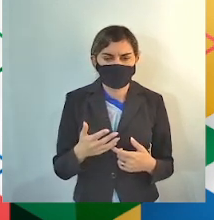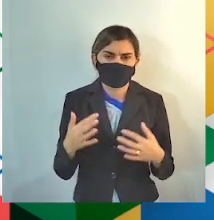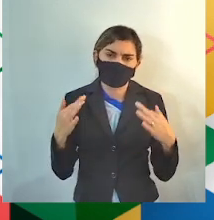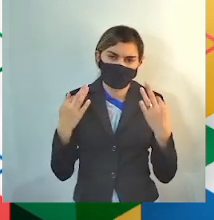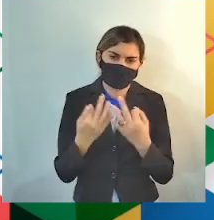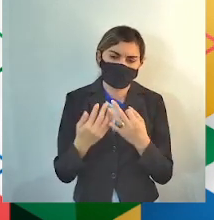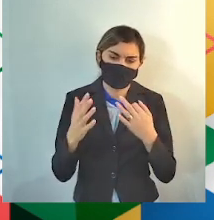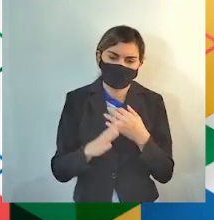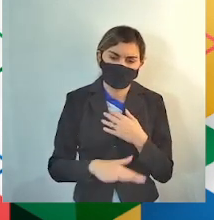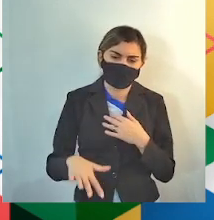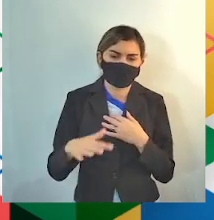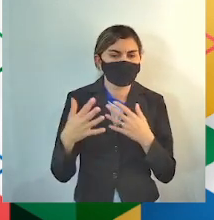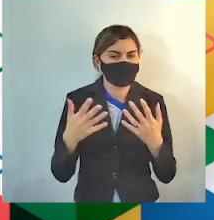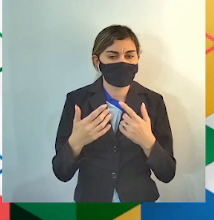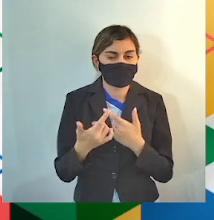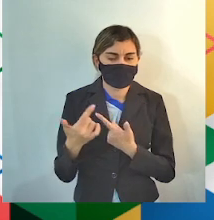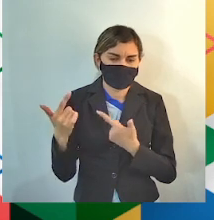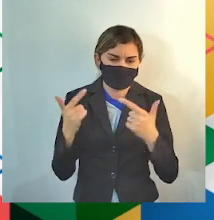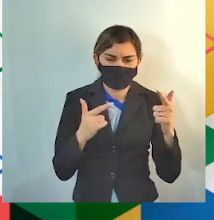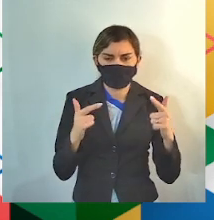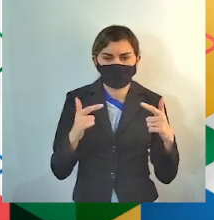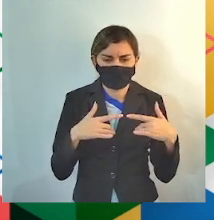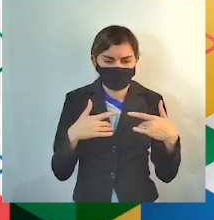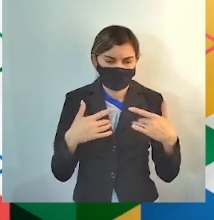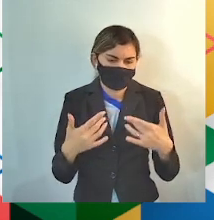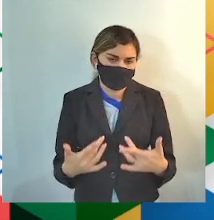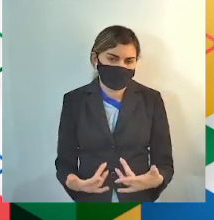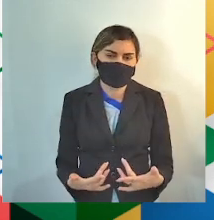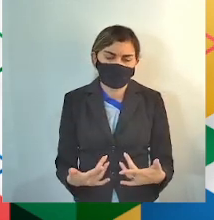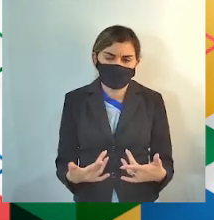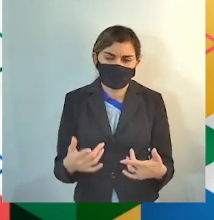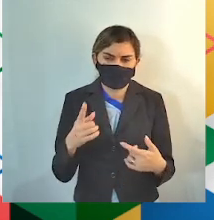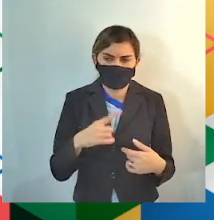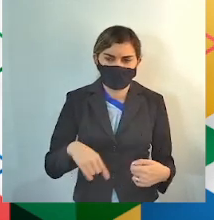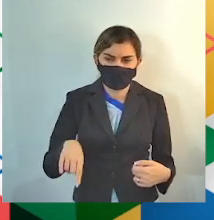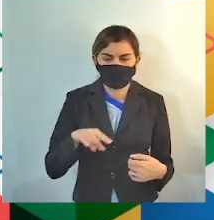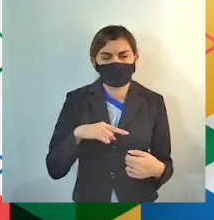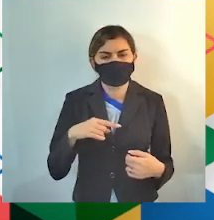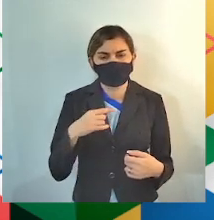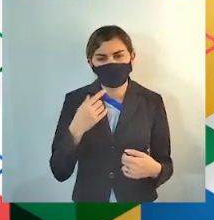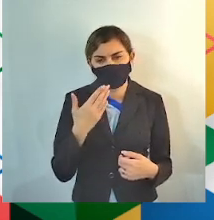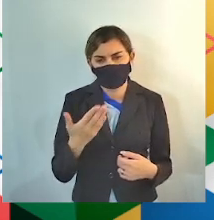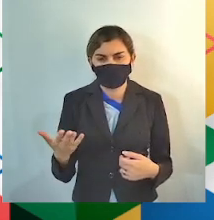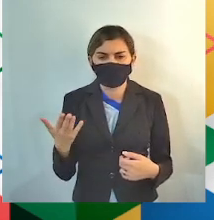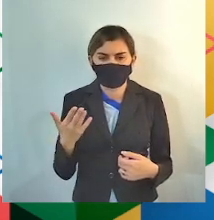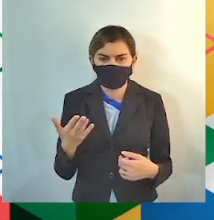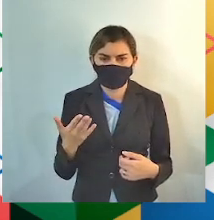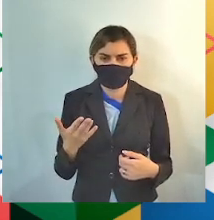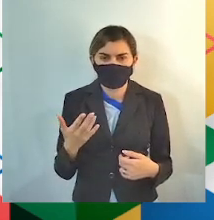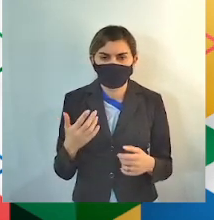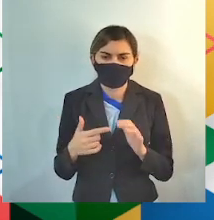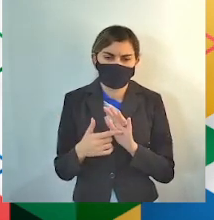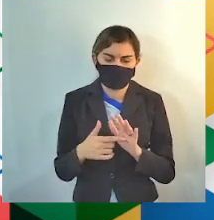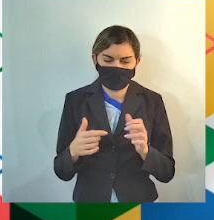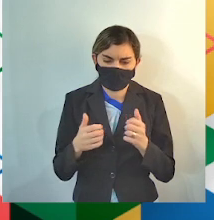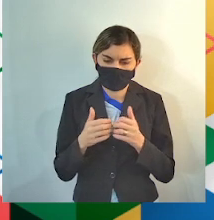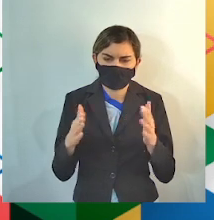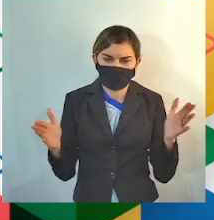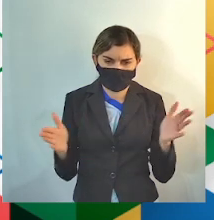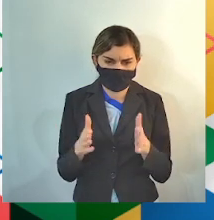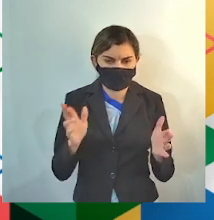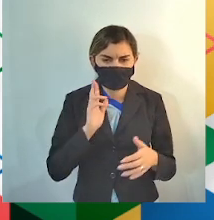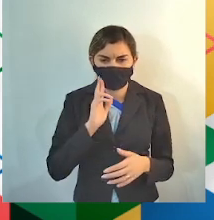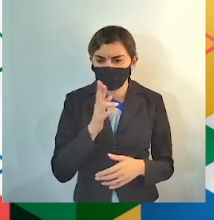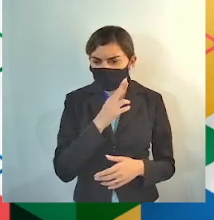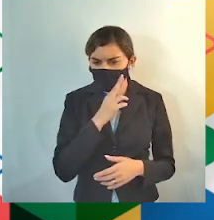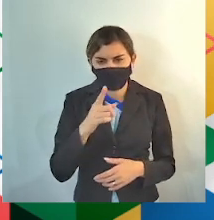si, né, queiram tomar outros rumos, né, queiram abrir um small restaurant, queiram abrir um pequeno restaurante, ela